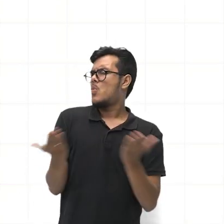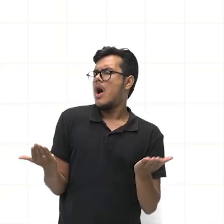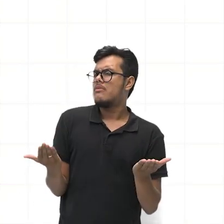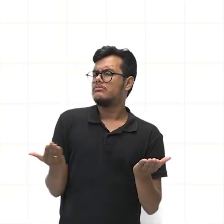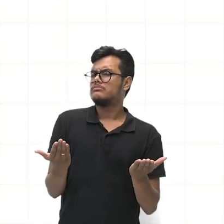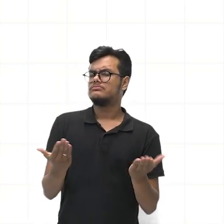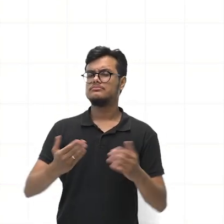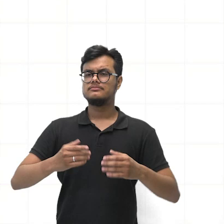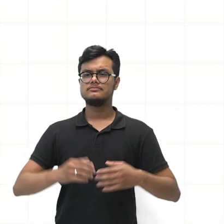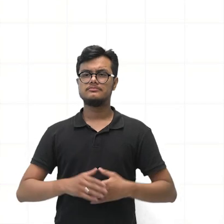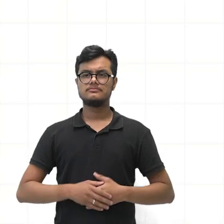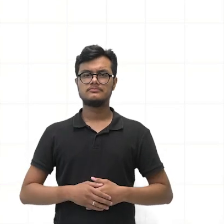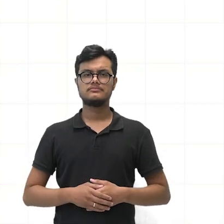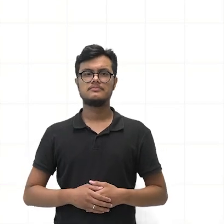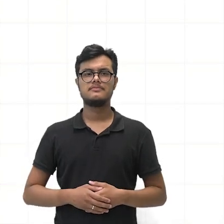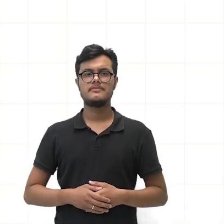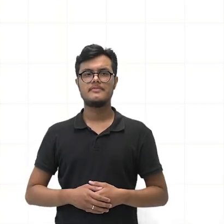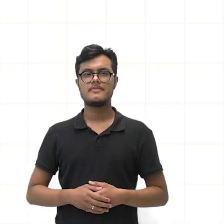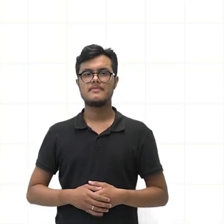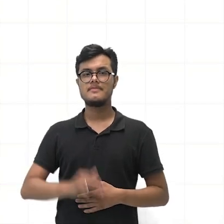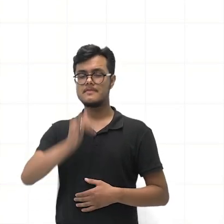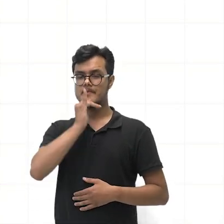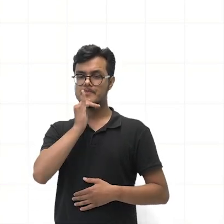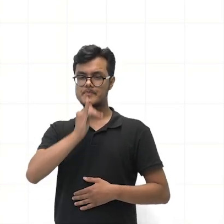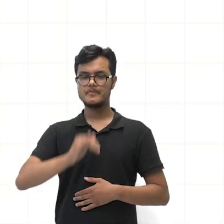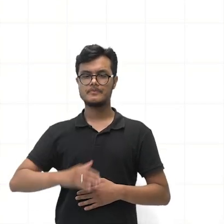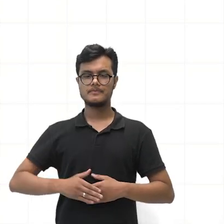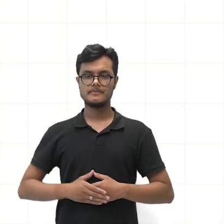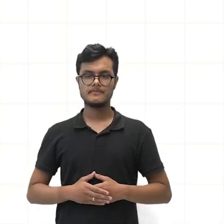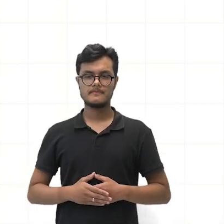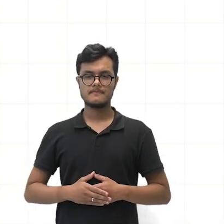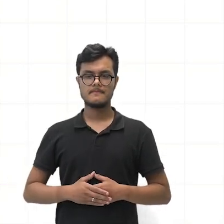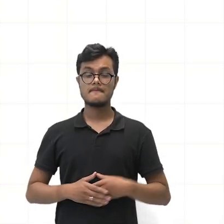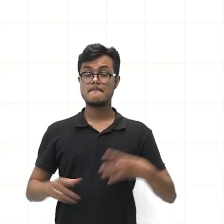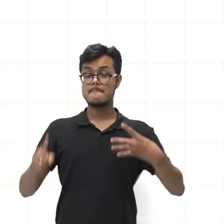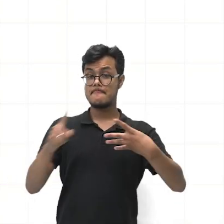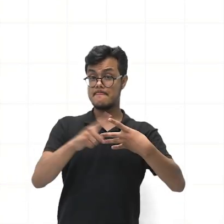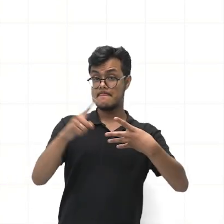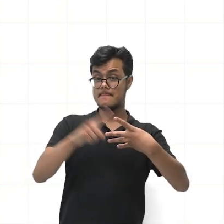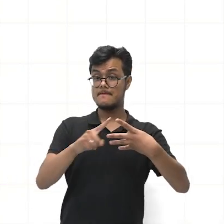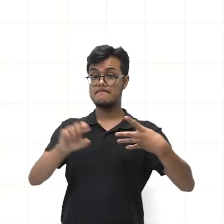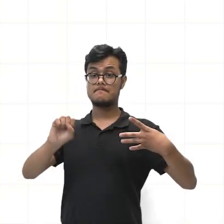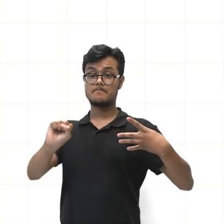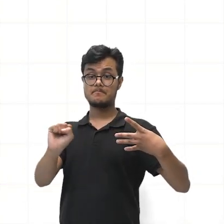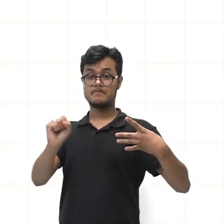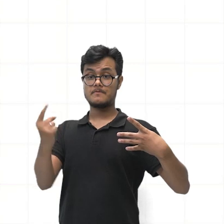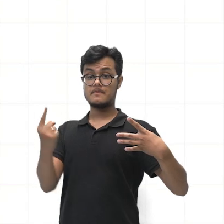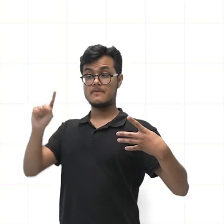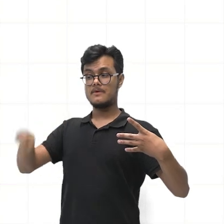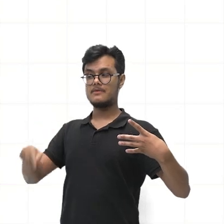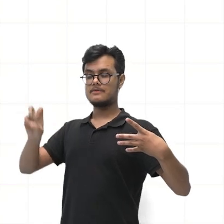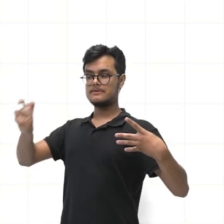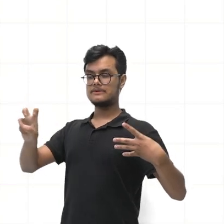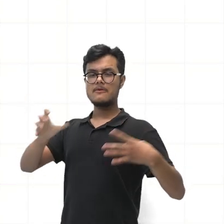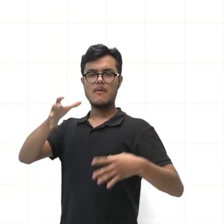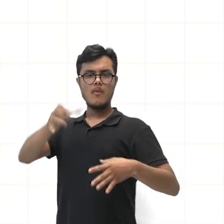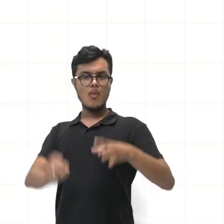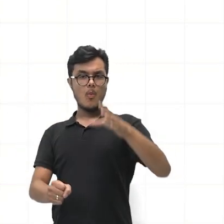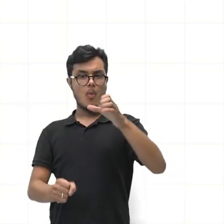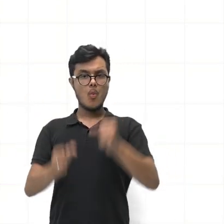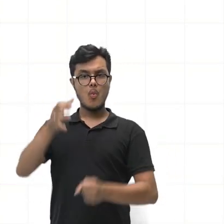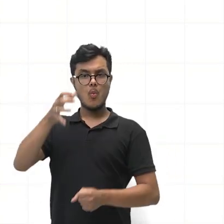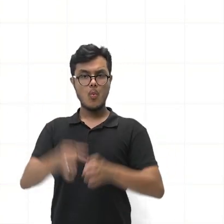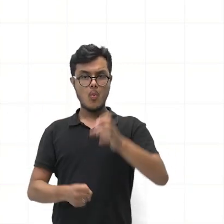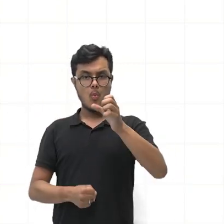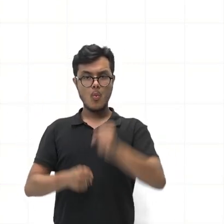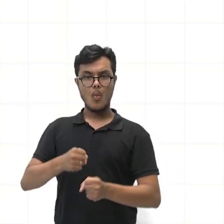vaca malhada, né? Com 81,5 litros de leite.